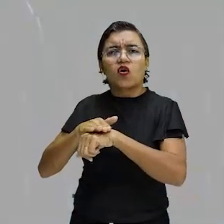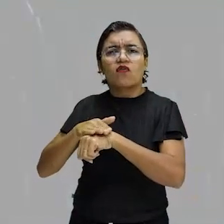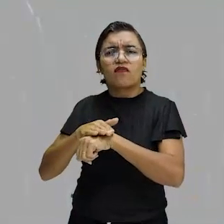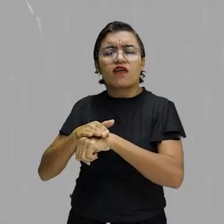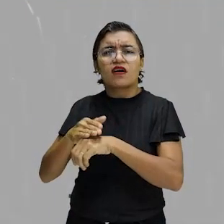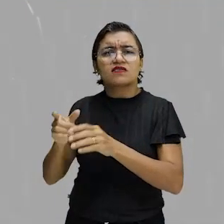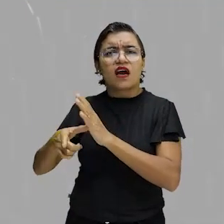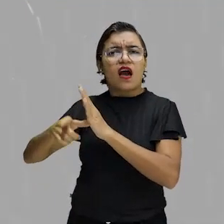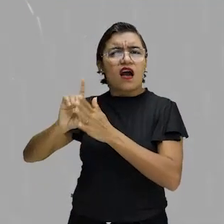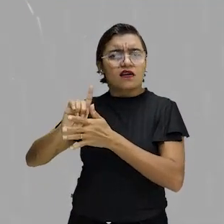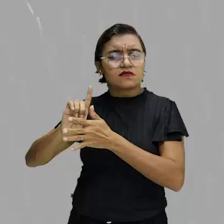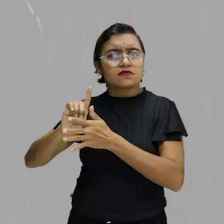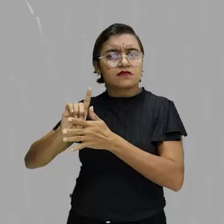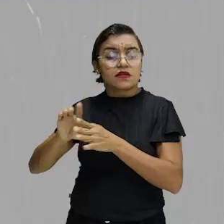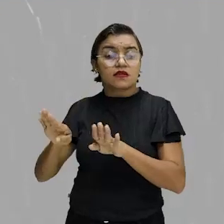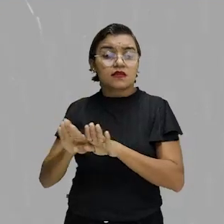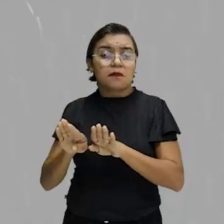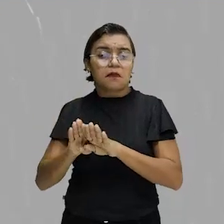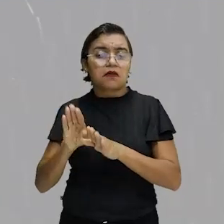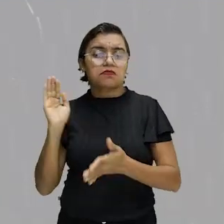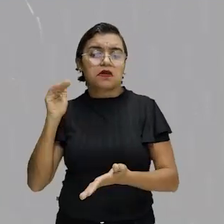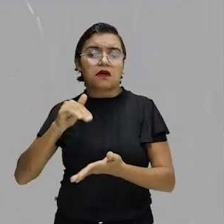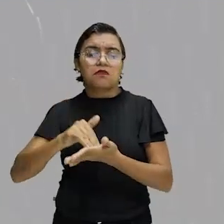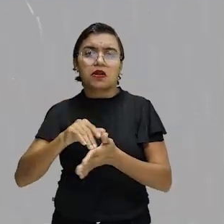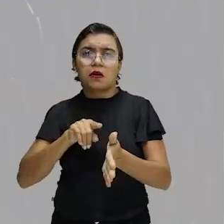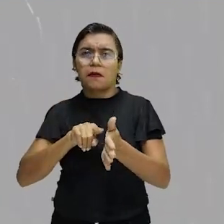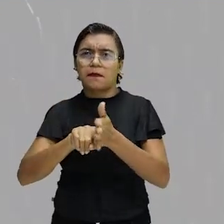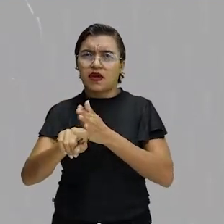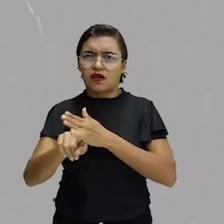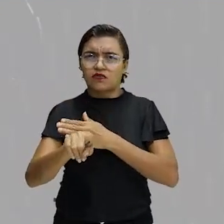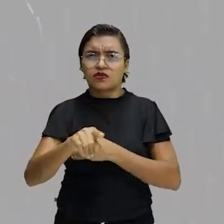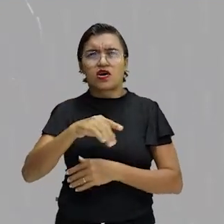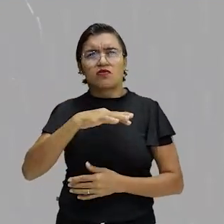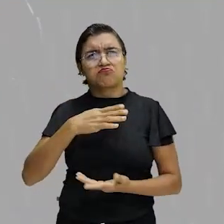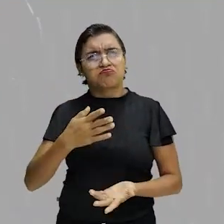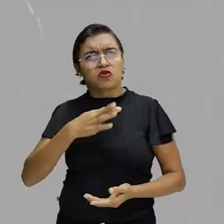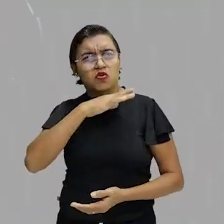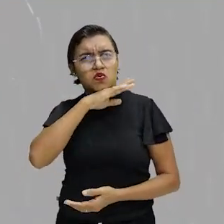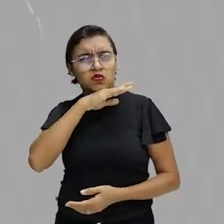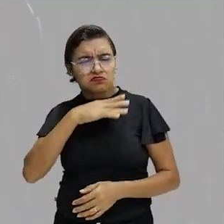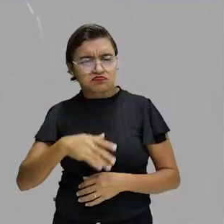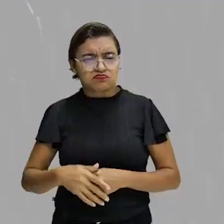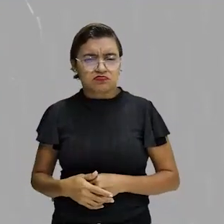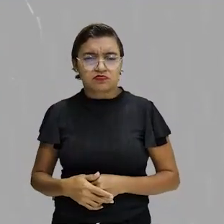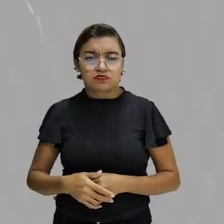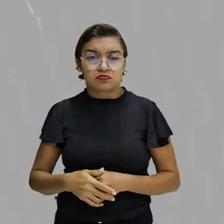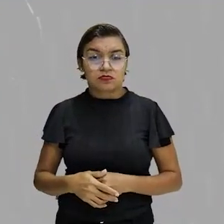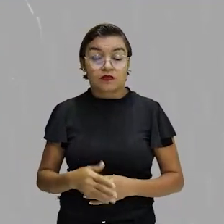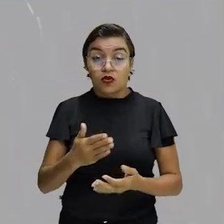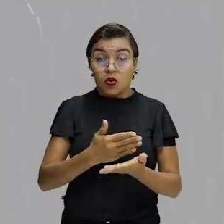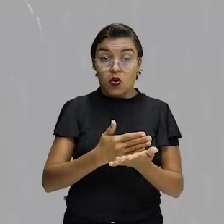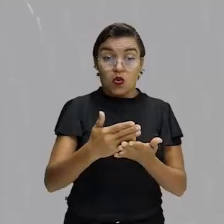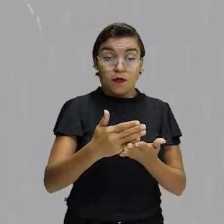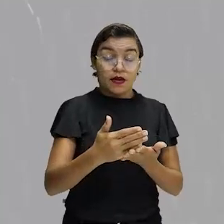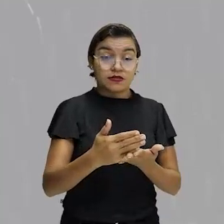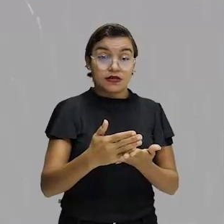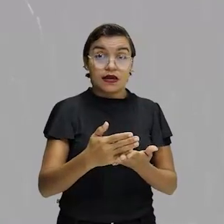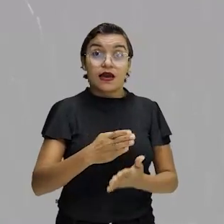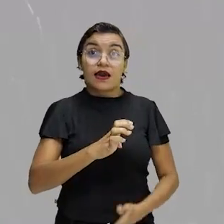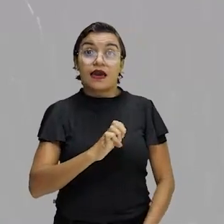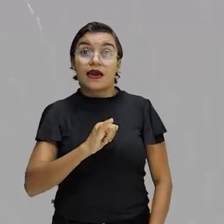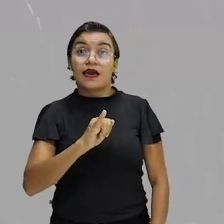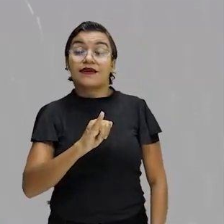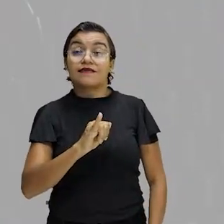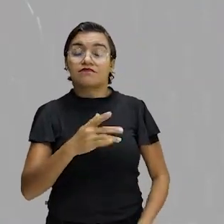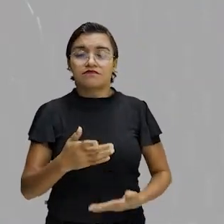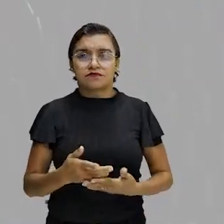dois tópicos diferentes e ainda termina com uma pergunta mal feita. Então, ele começa, o assunto é ei, e ele diz